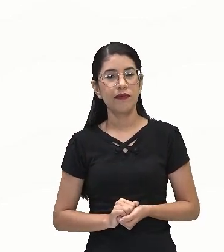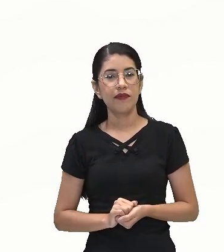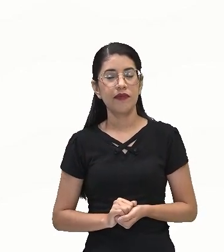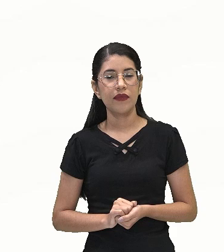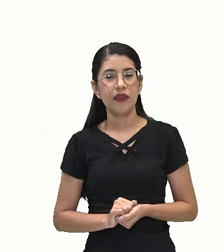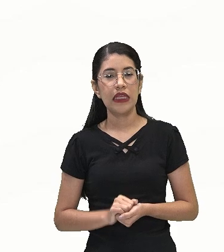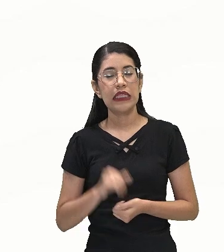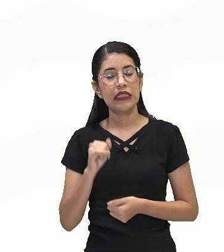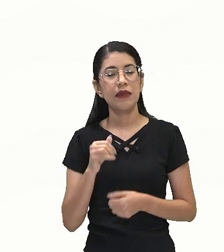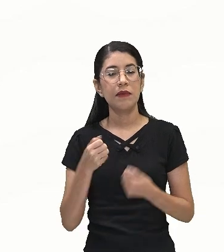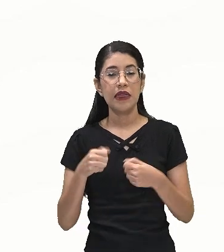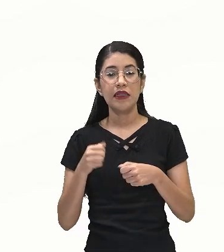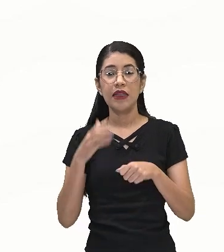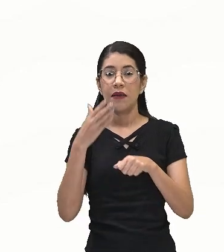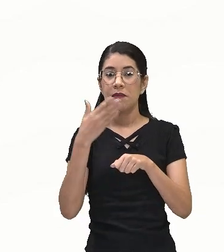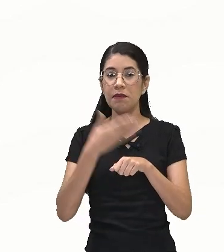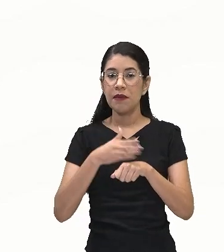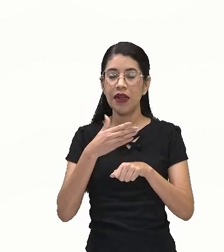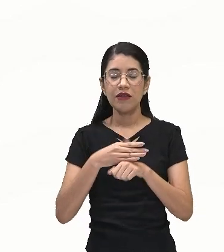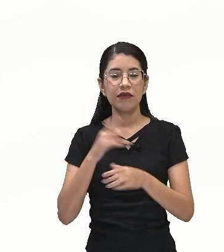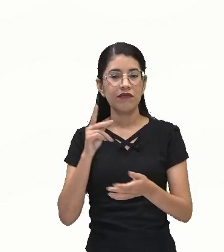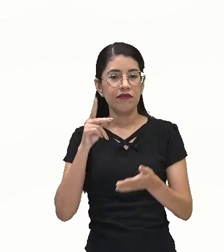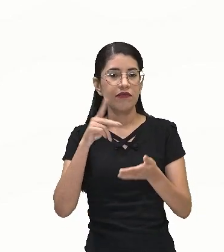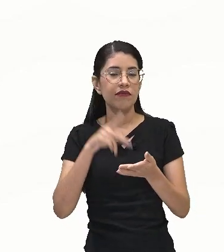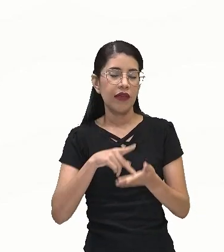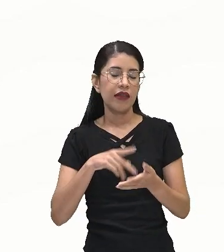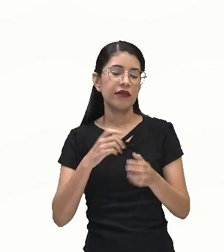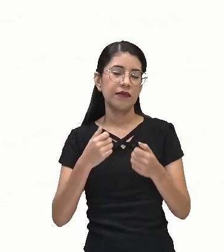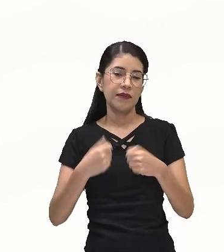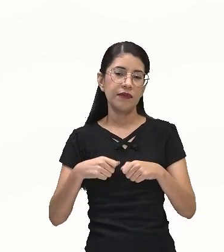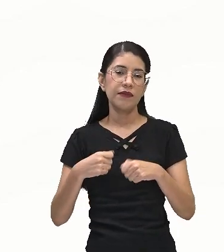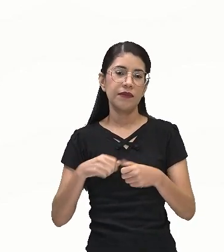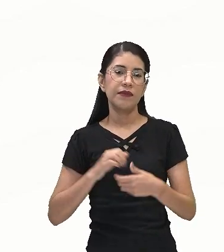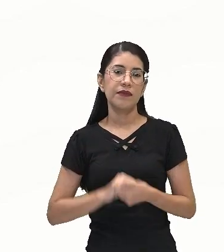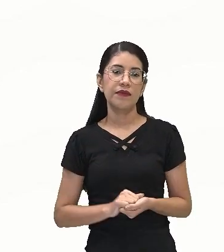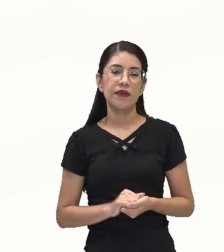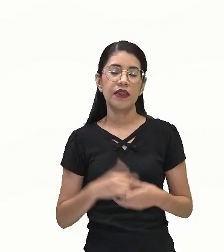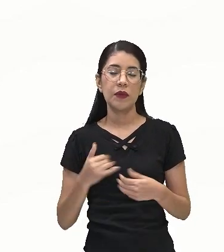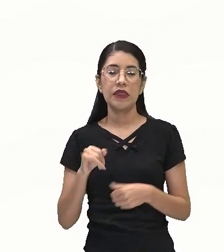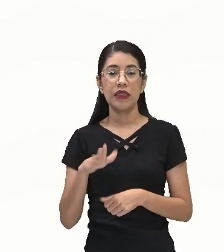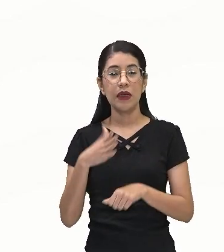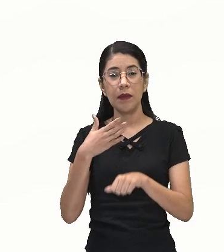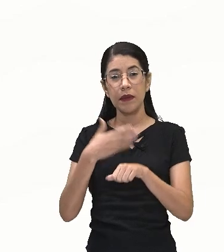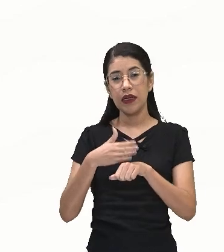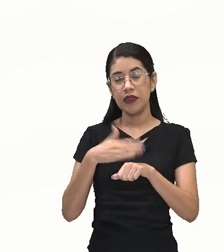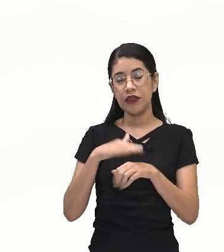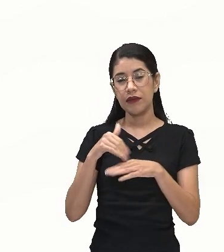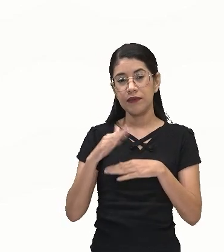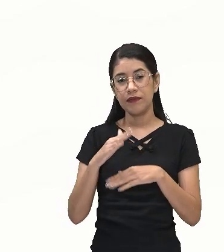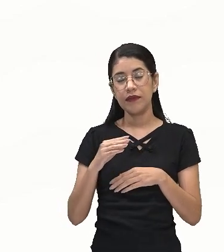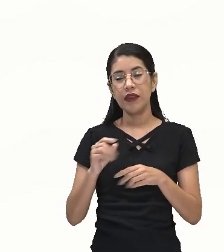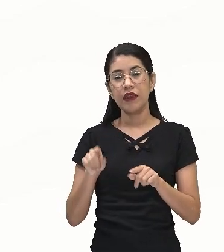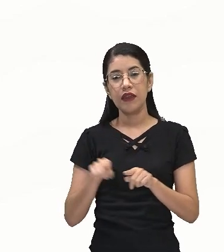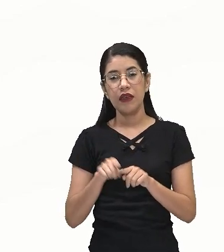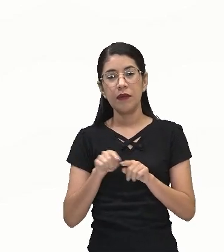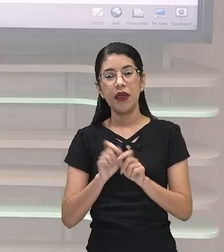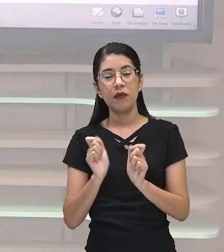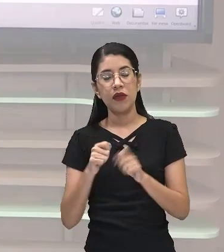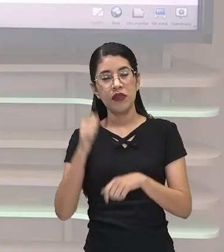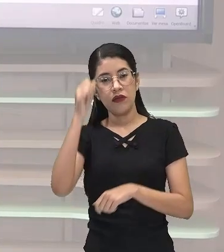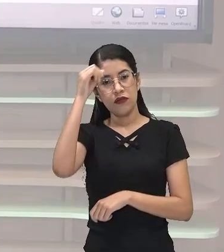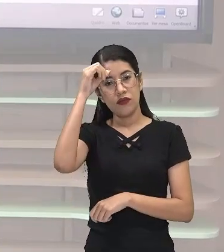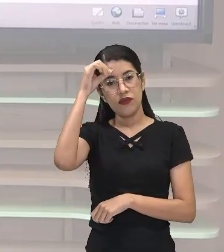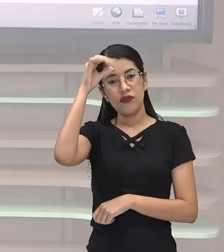Quando a gente começa a praticar. Tudo bem? Então, quando a gente pratica, a gente sempre